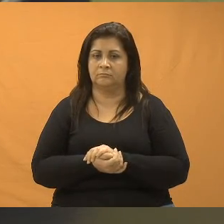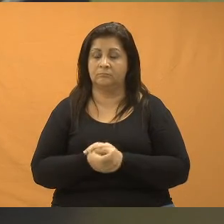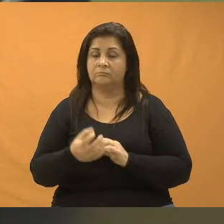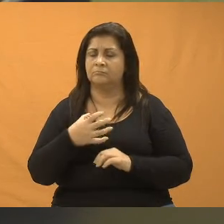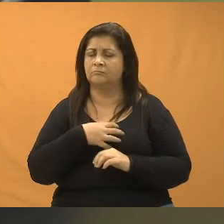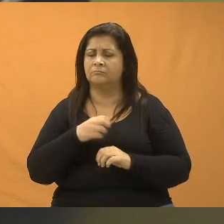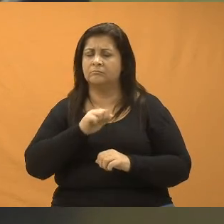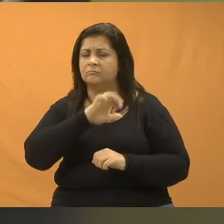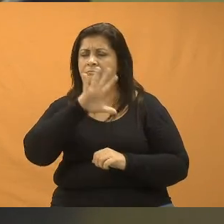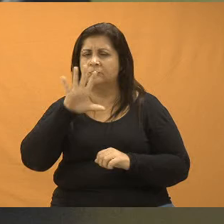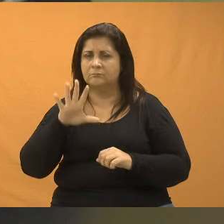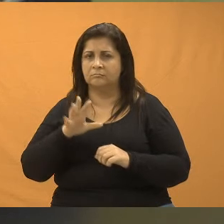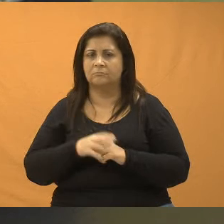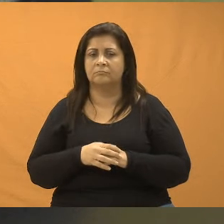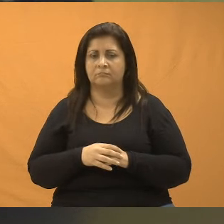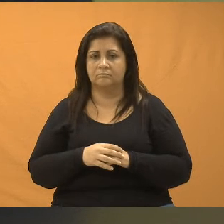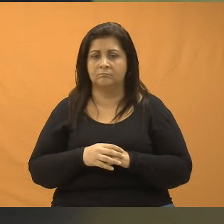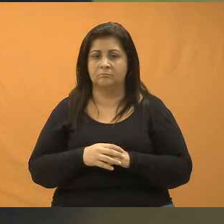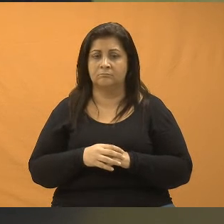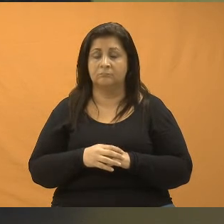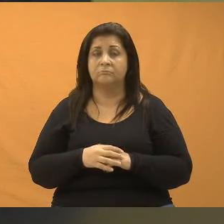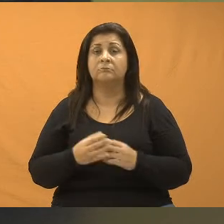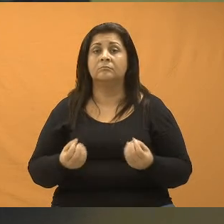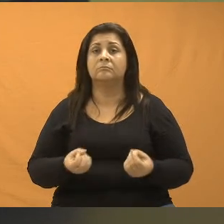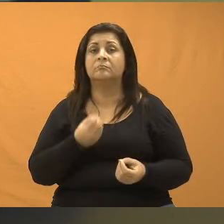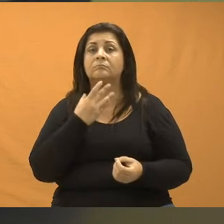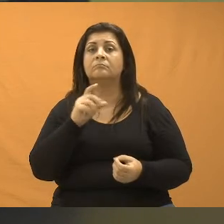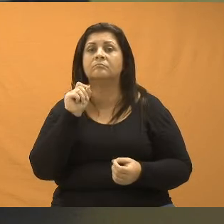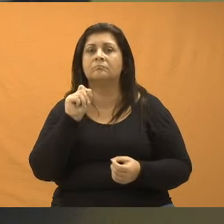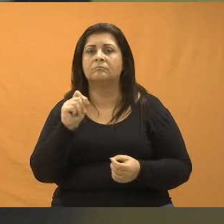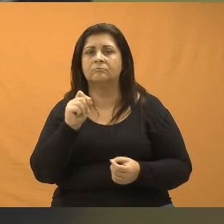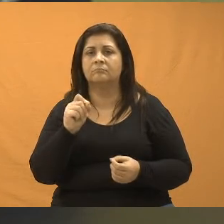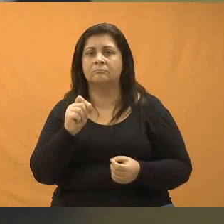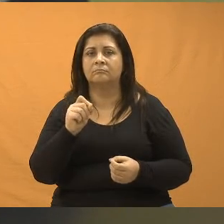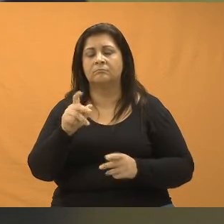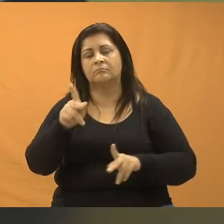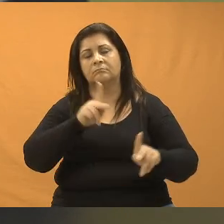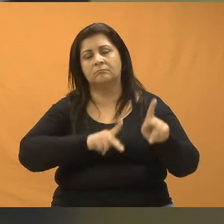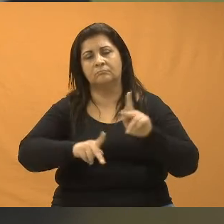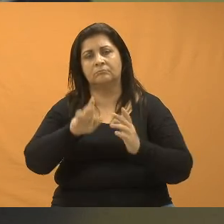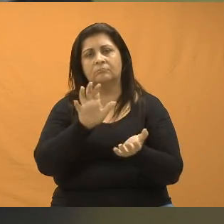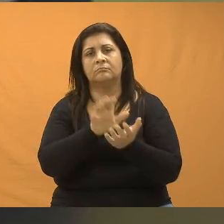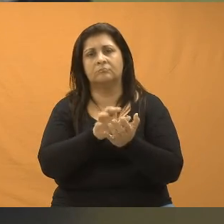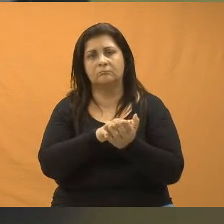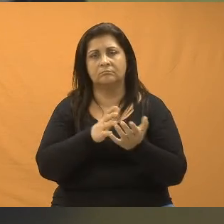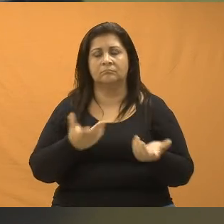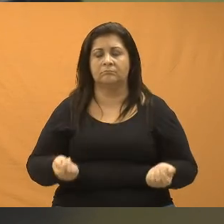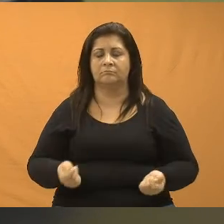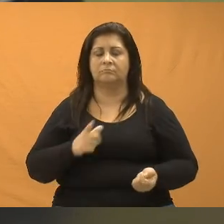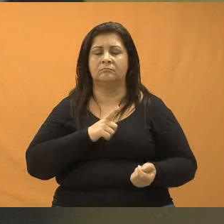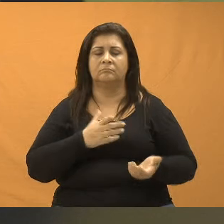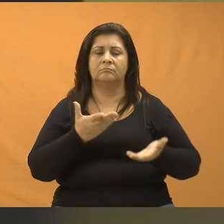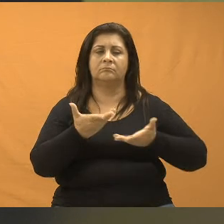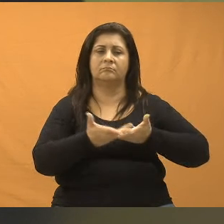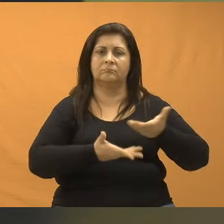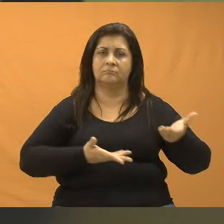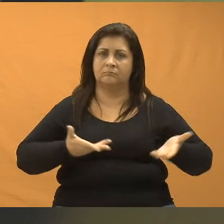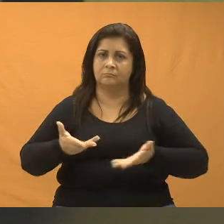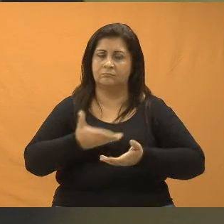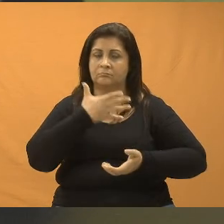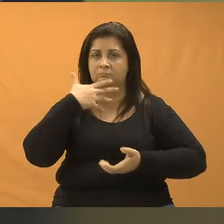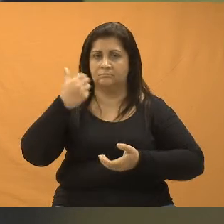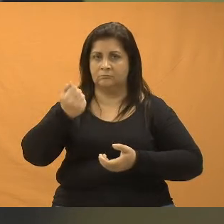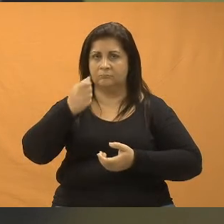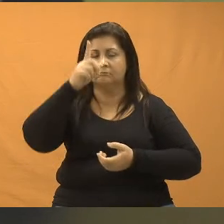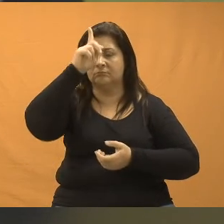mais transparente e que o grande beneficiário seja o cidadão jacariense, que tenha seu atendimento melhorado e que